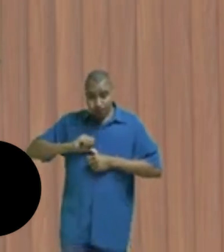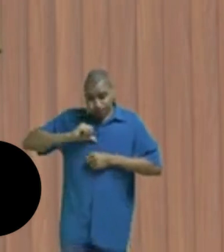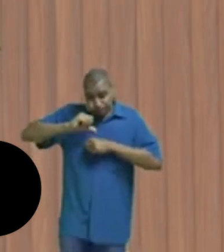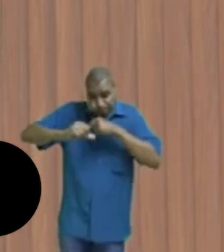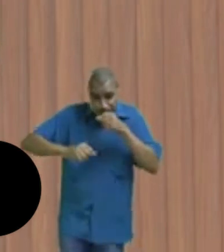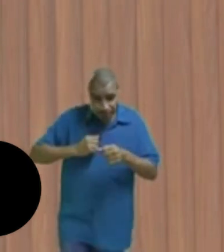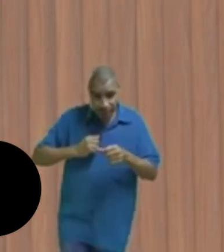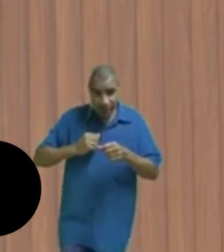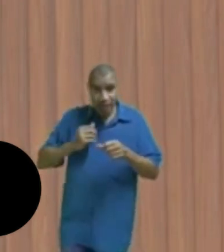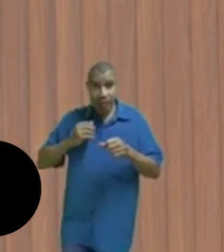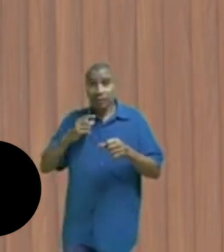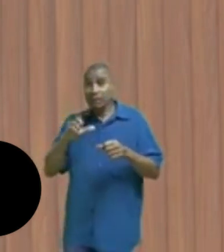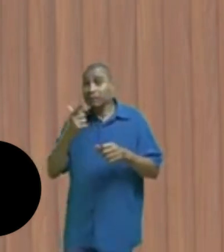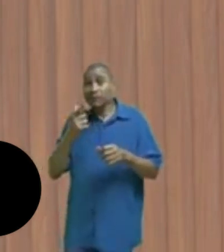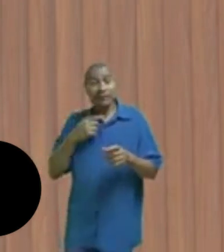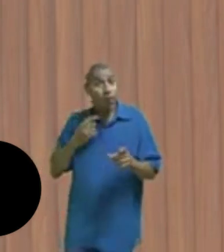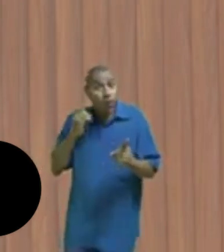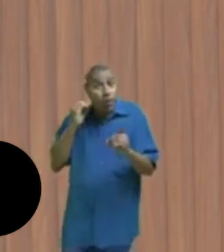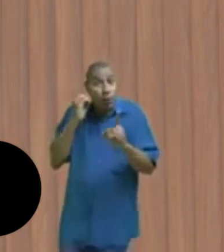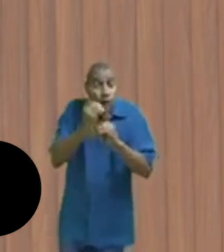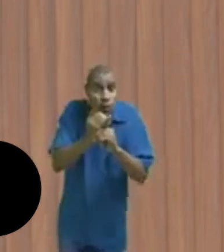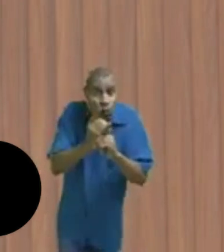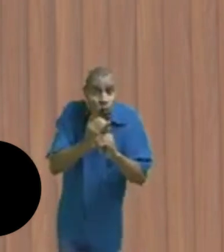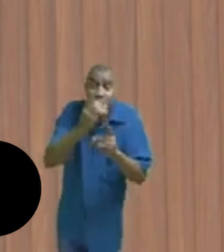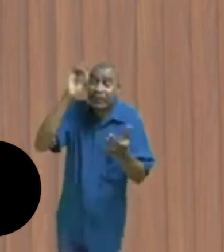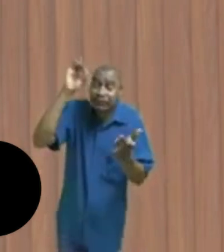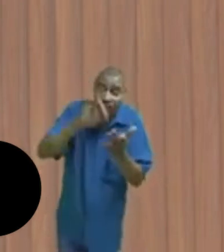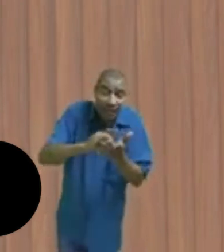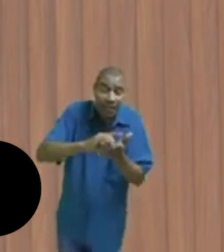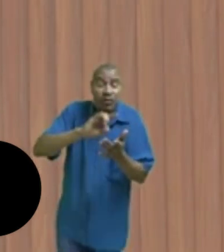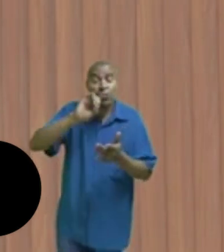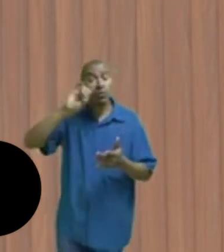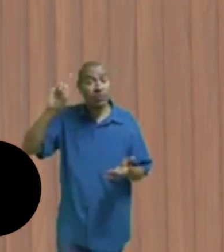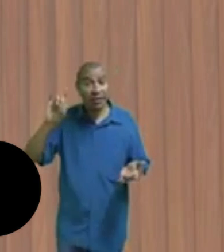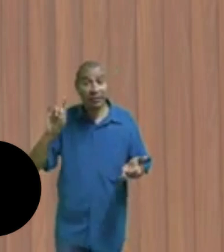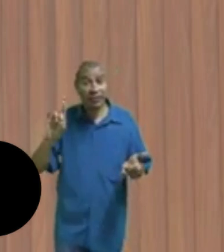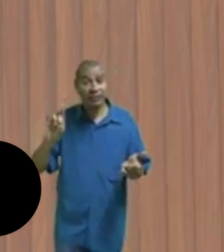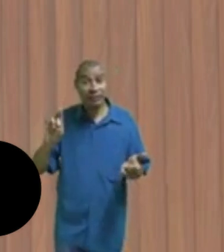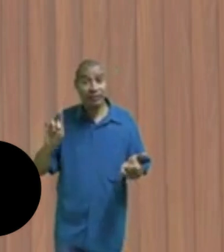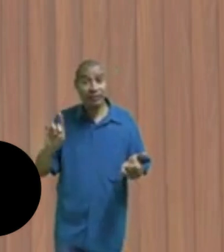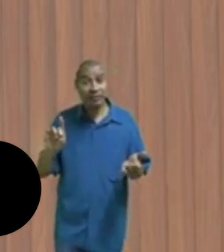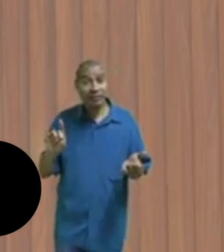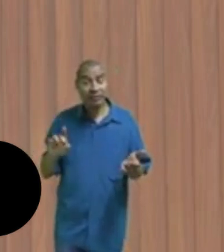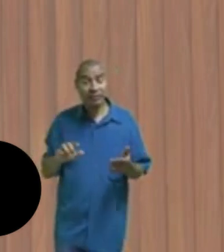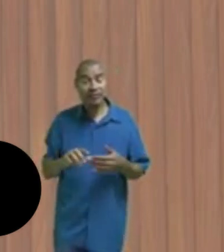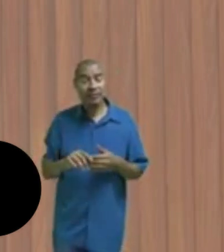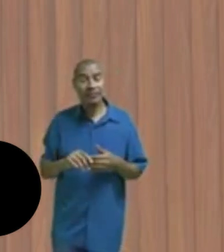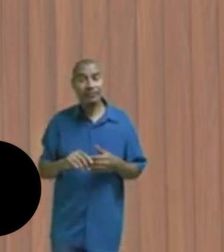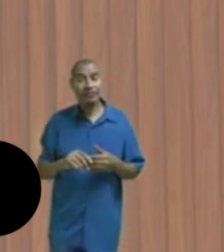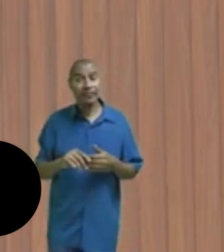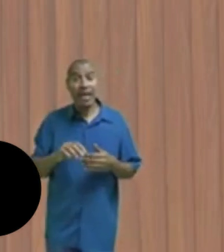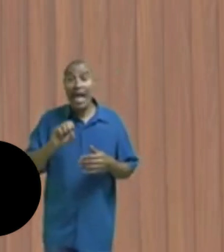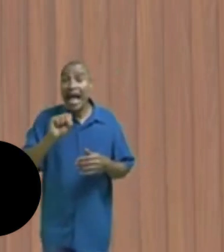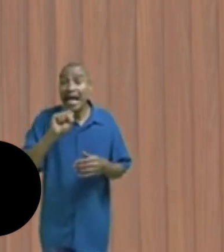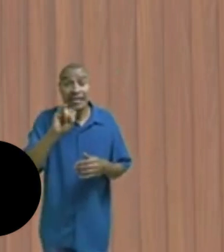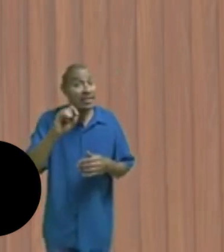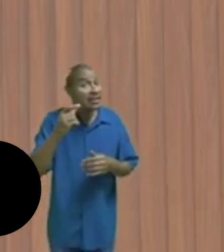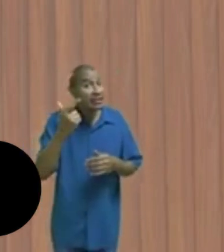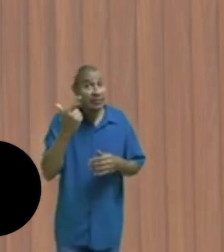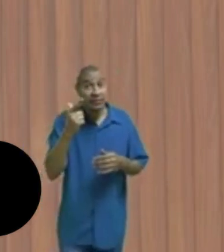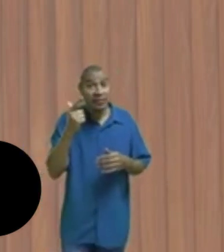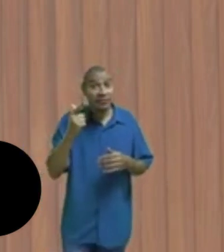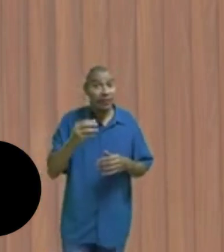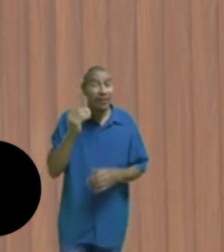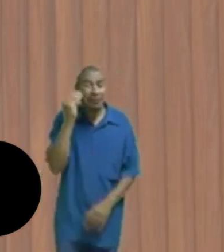houver um encontro pessoal, particular, subjetivo, se não houver uma